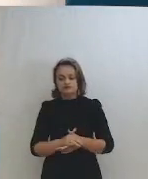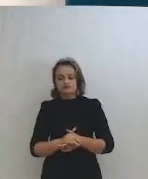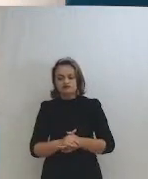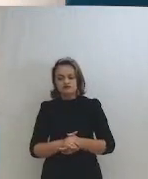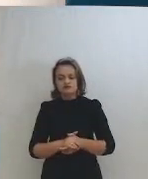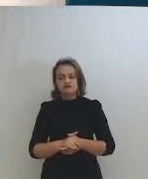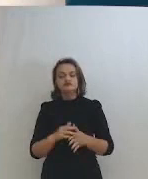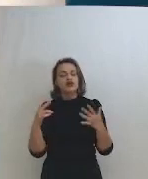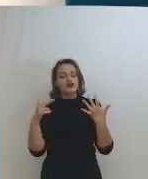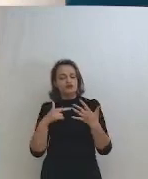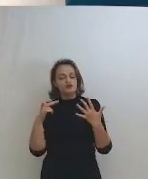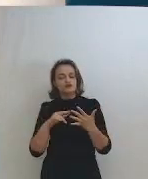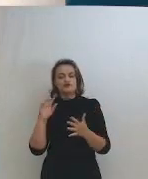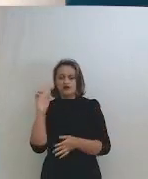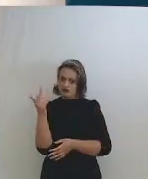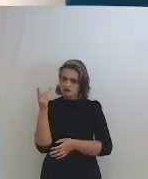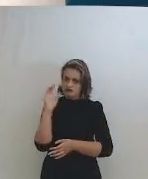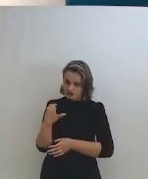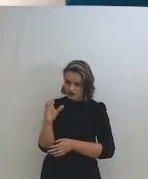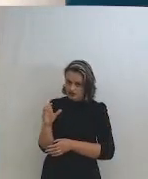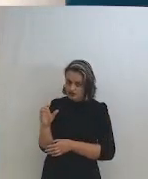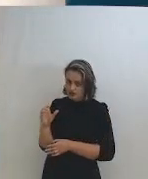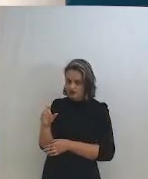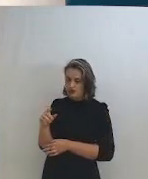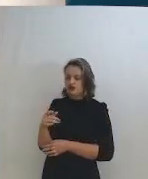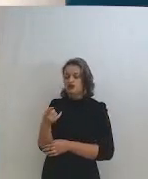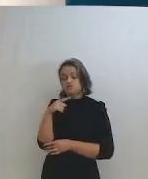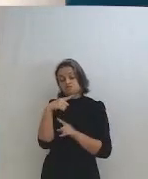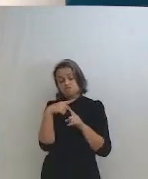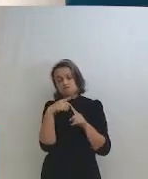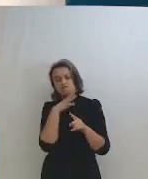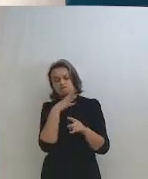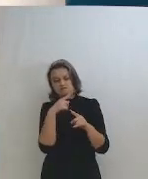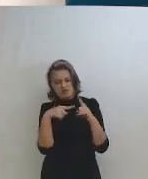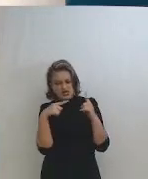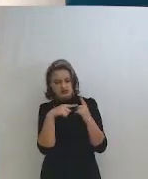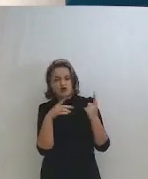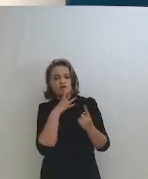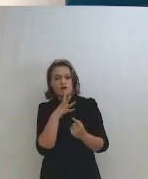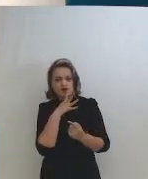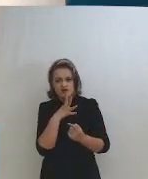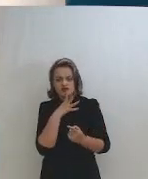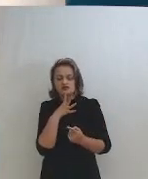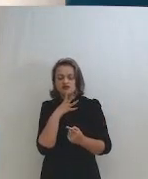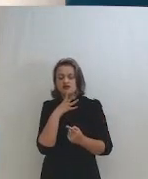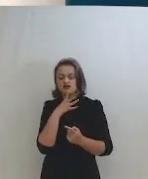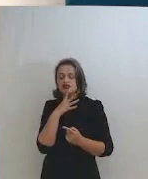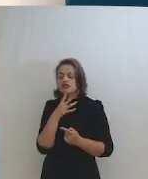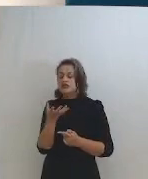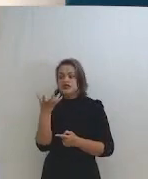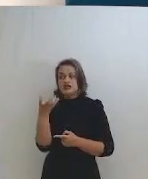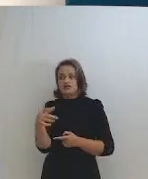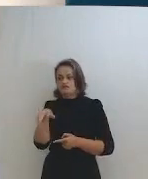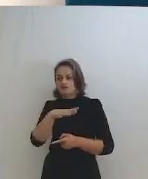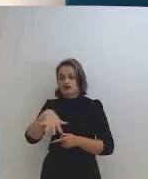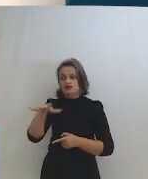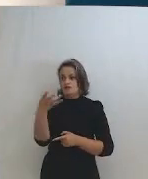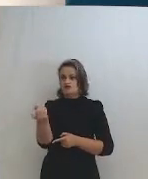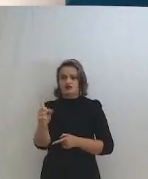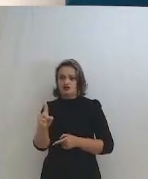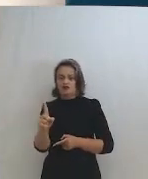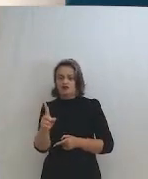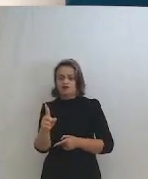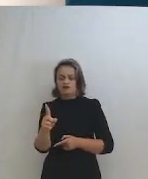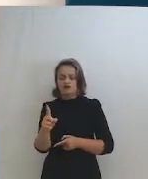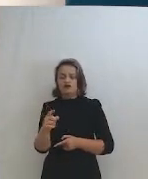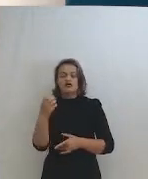corpus parcialmente conhecido e, nessa extensão, desprovido. Juízo de retratação